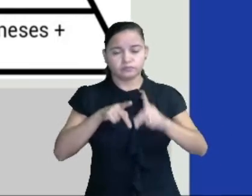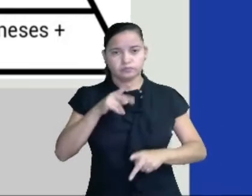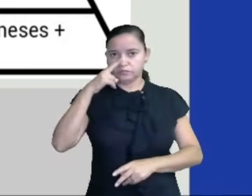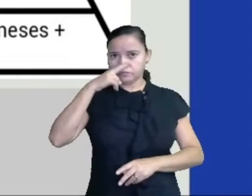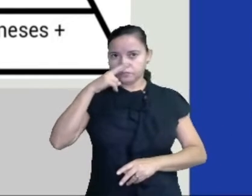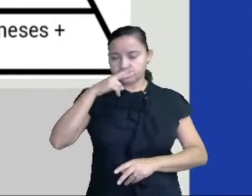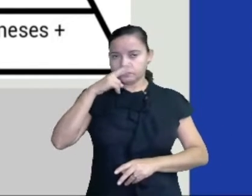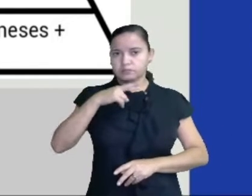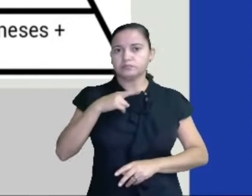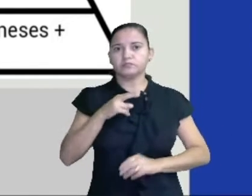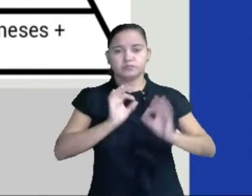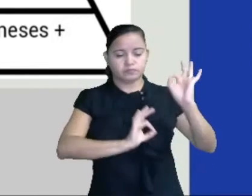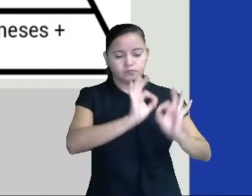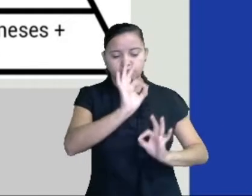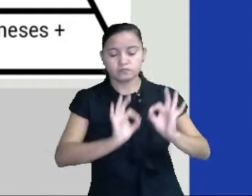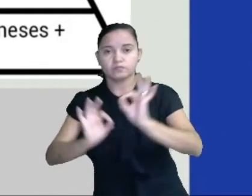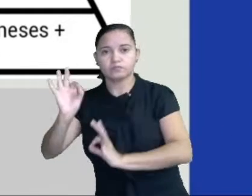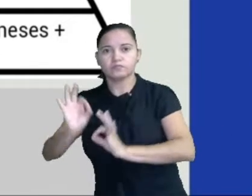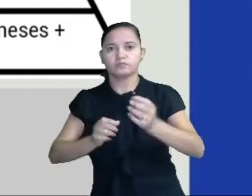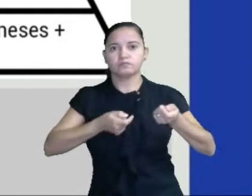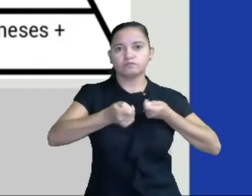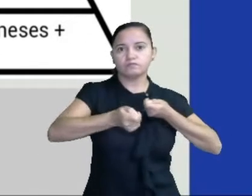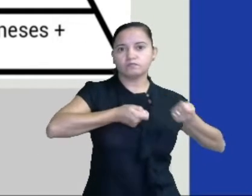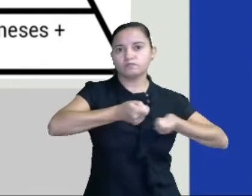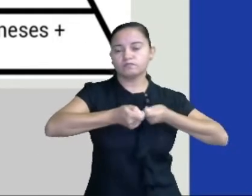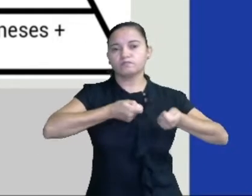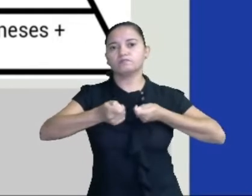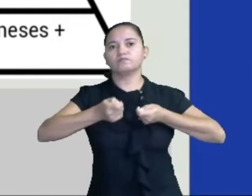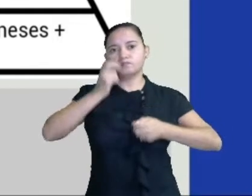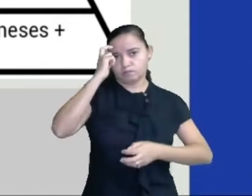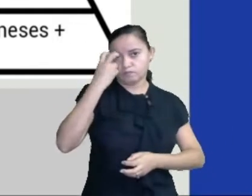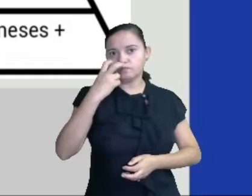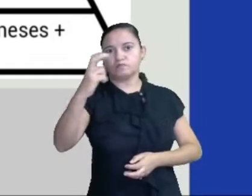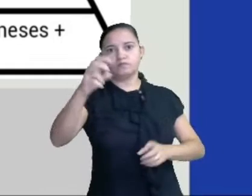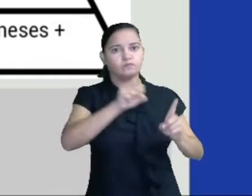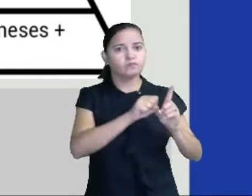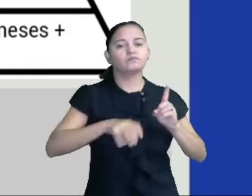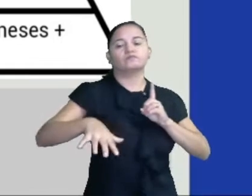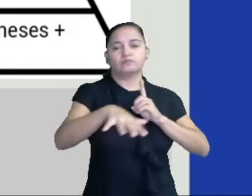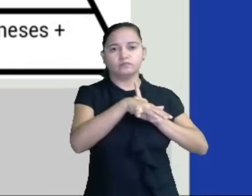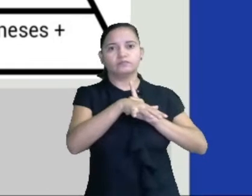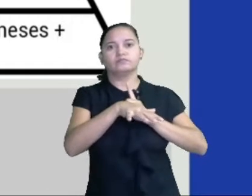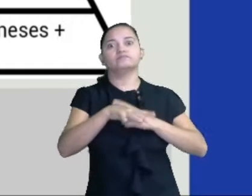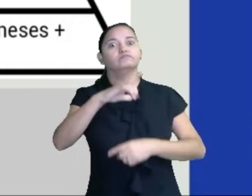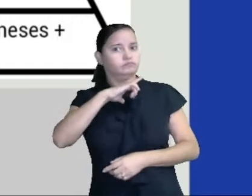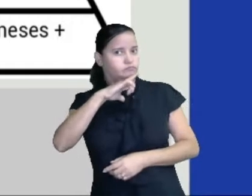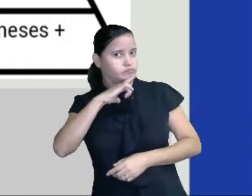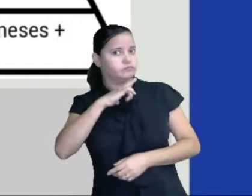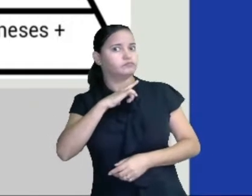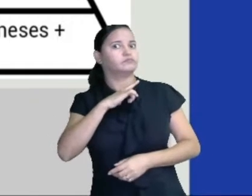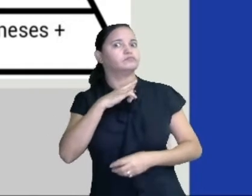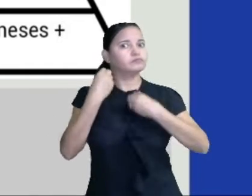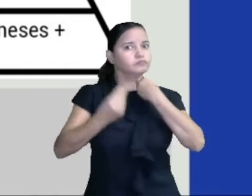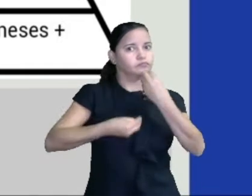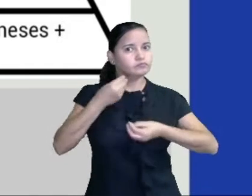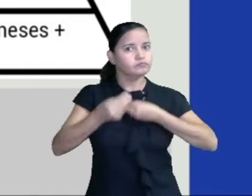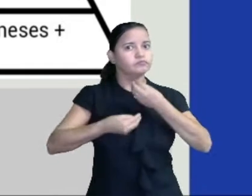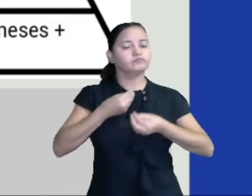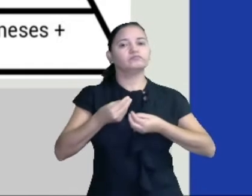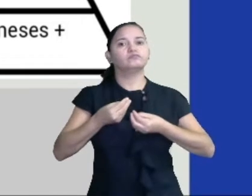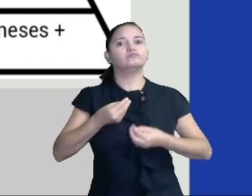de sociedade oriental. Vejam só, essa denominação se refere aos povos que